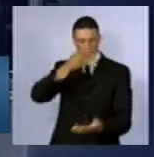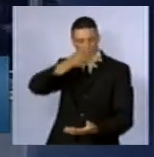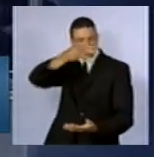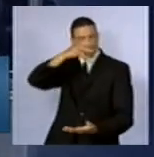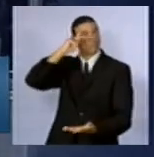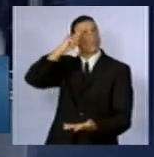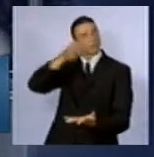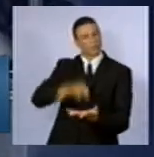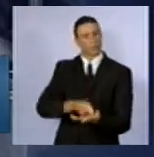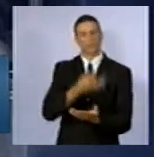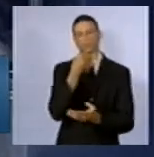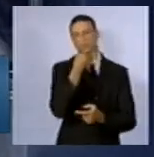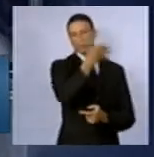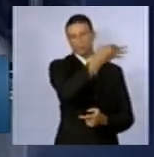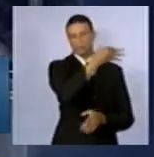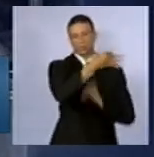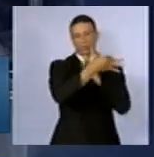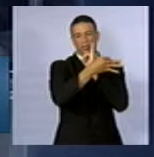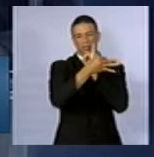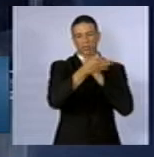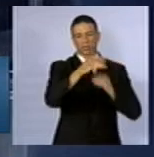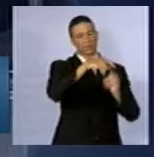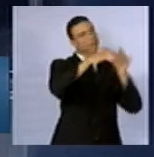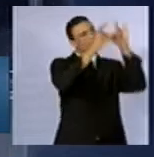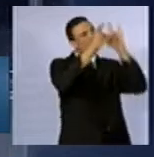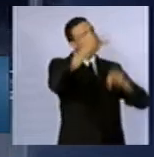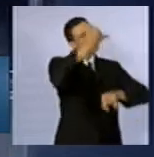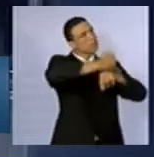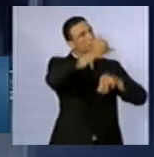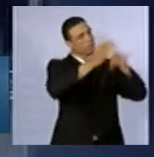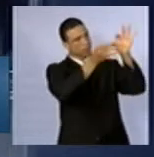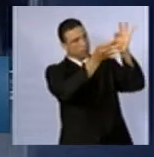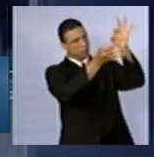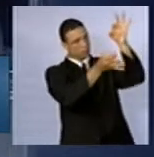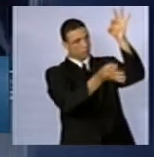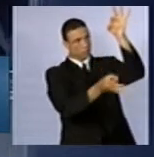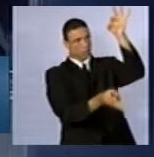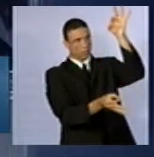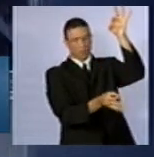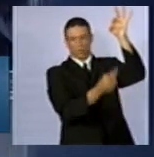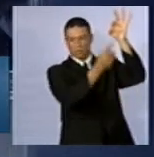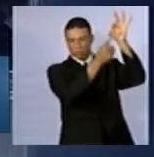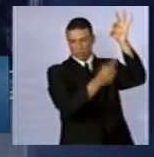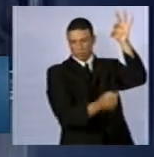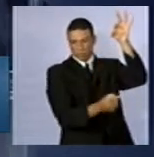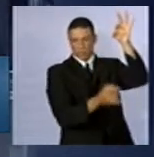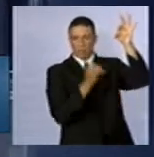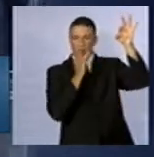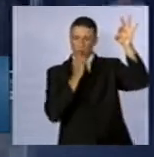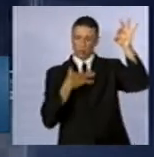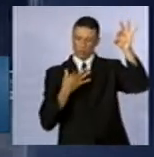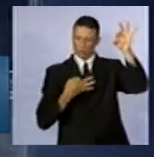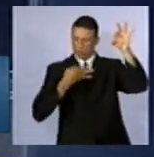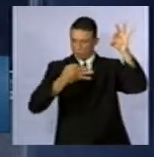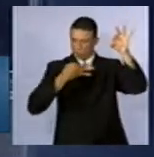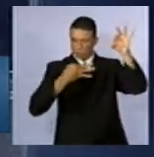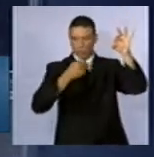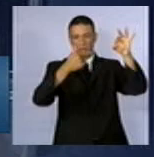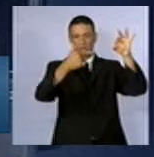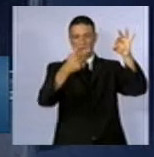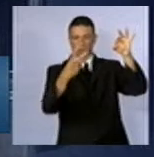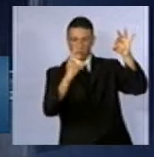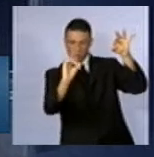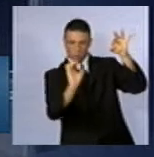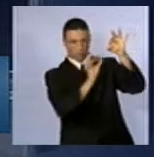conta que seria através a elevação da altura das Torres então o que que fizemos nós no 230